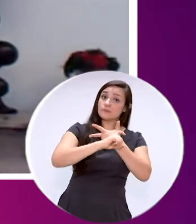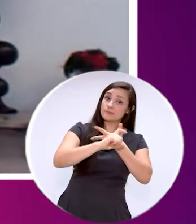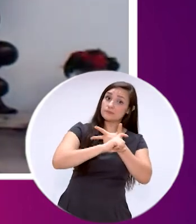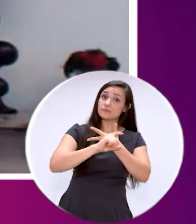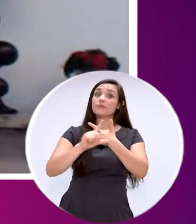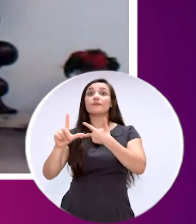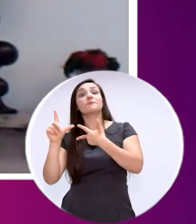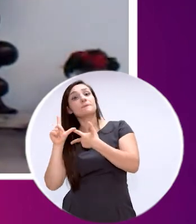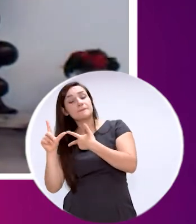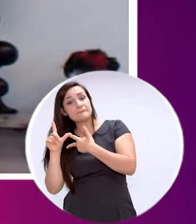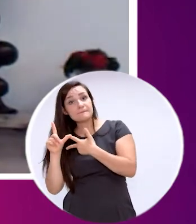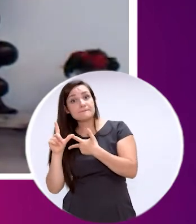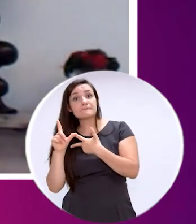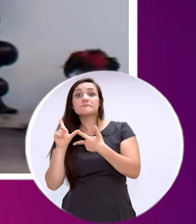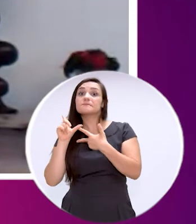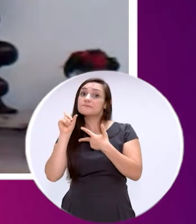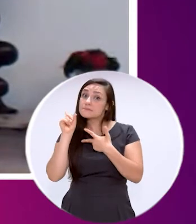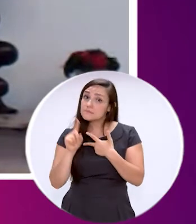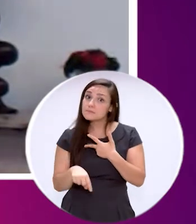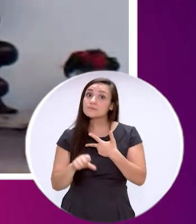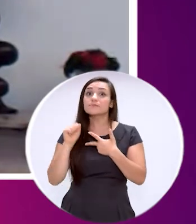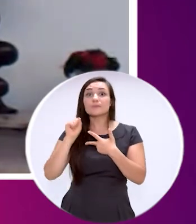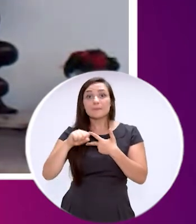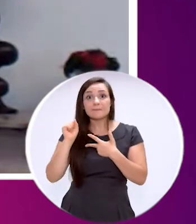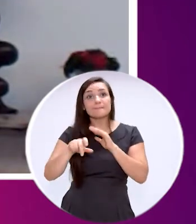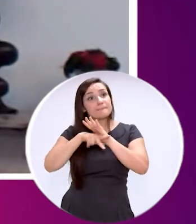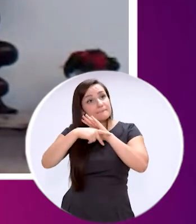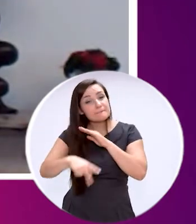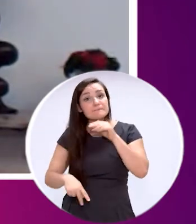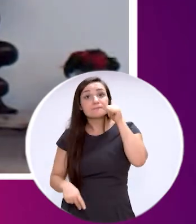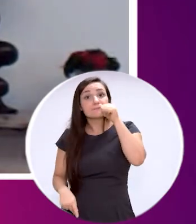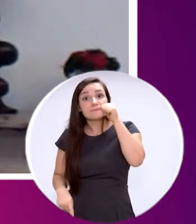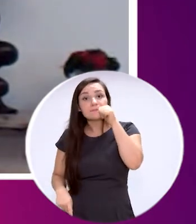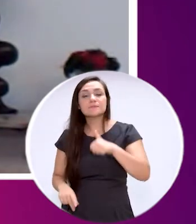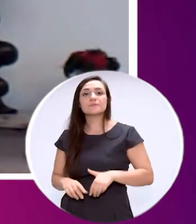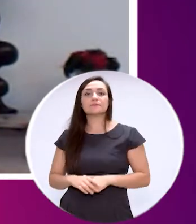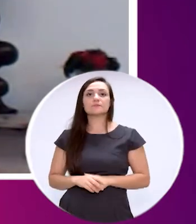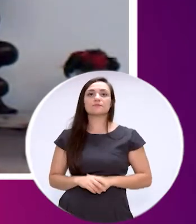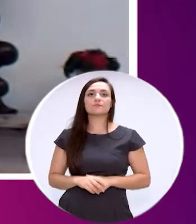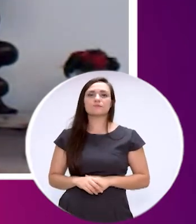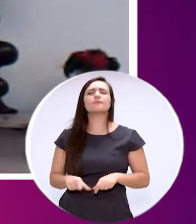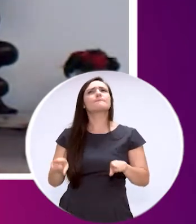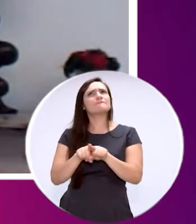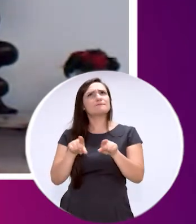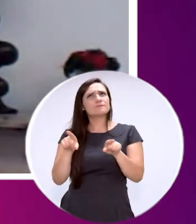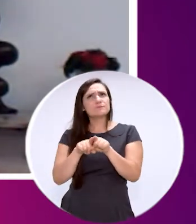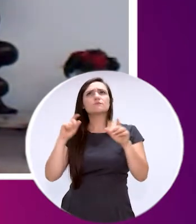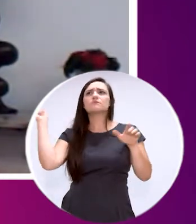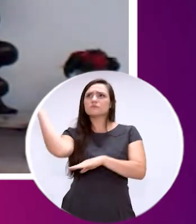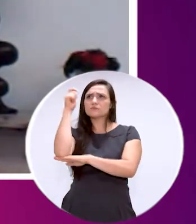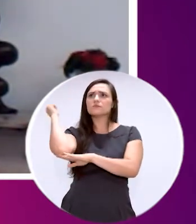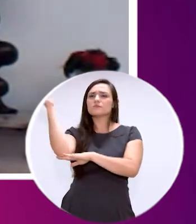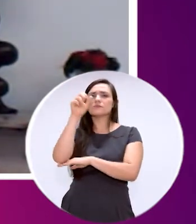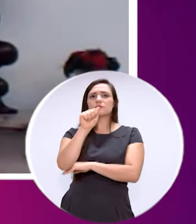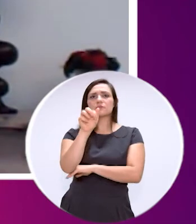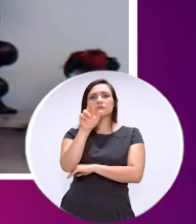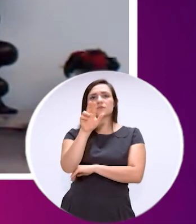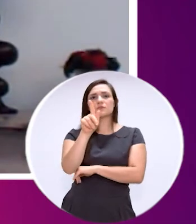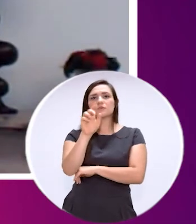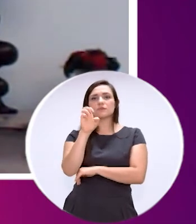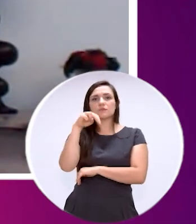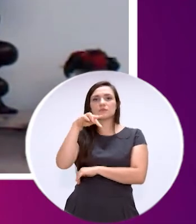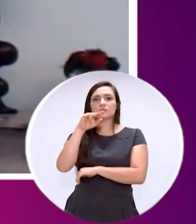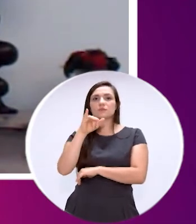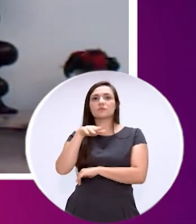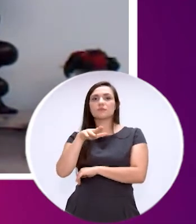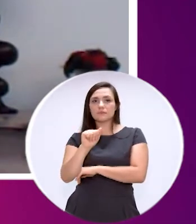executivo, são assegurados para mulheres. A Argentina também avançou muito nesse sentido,